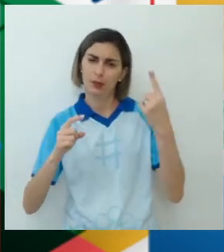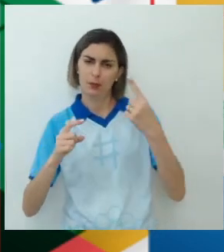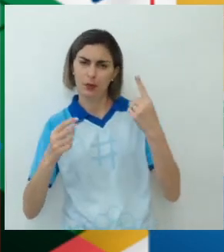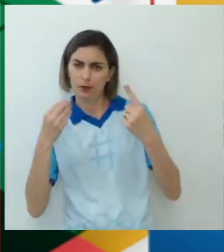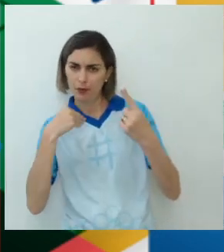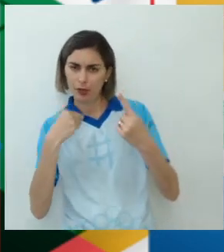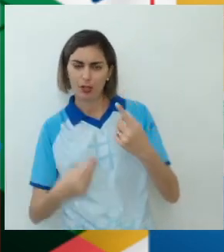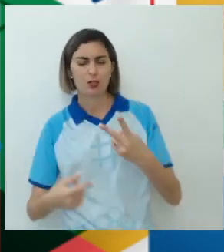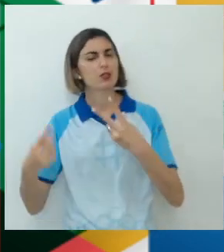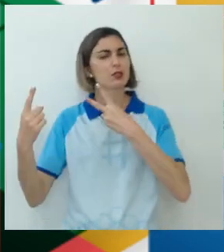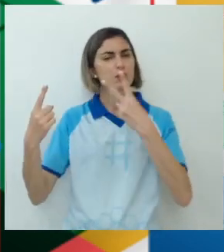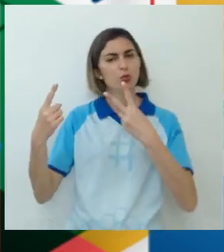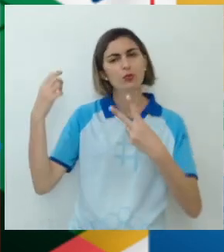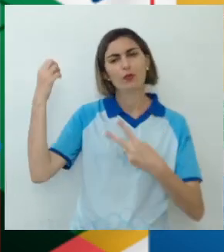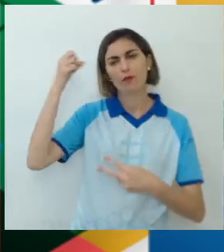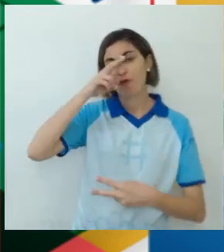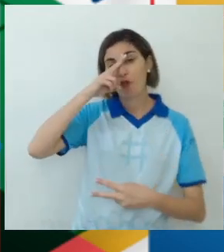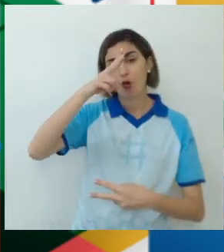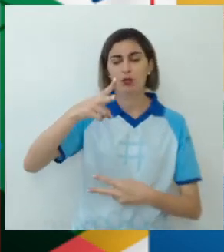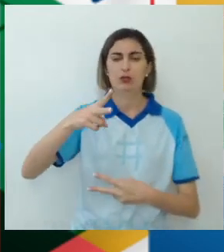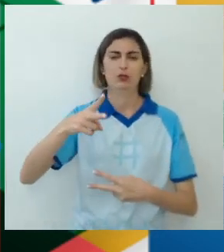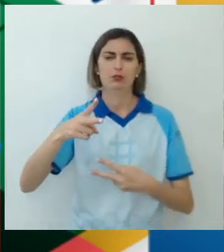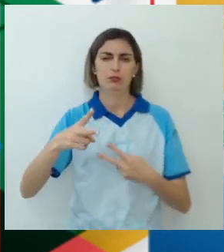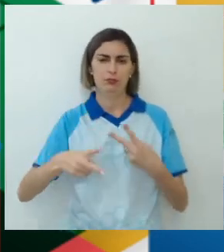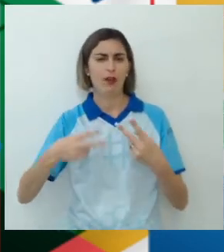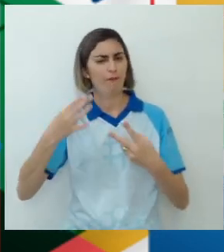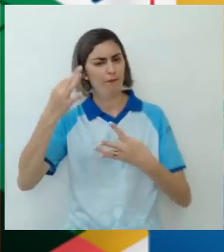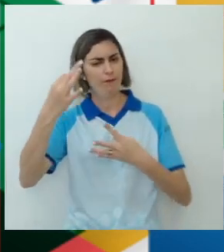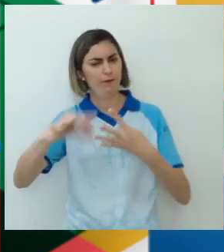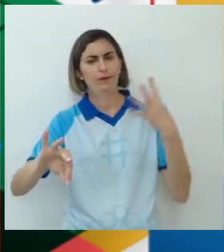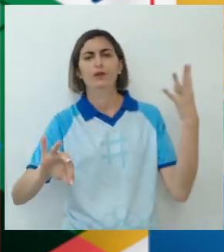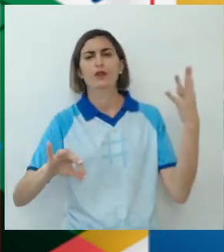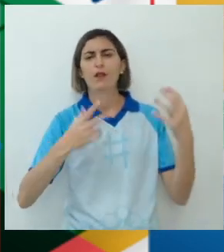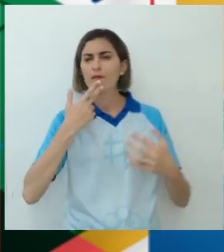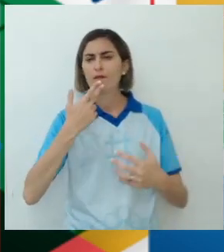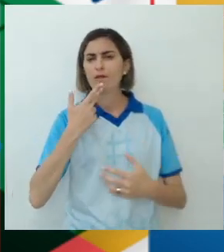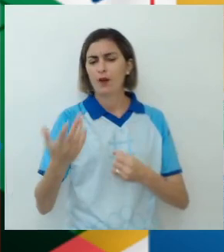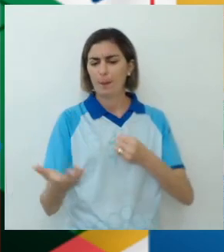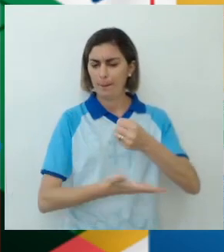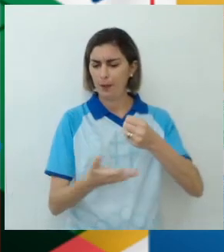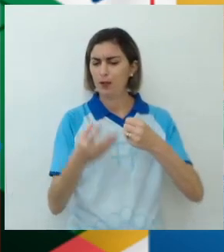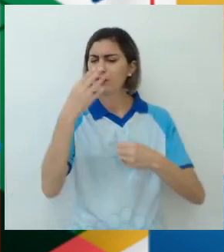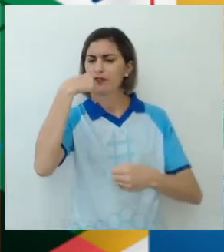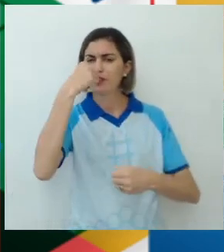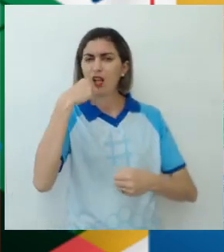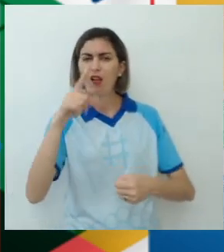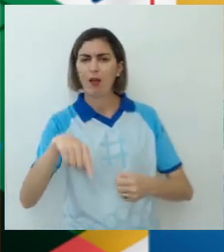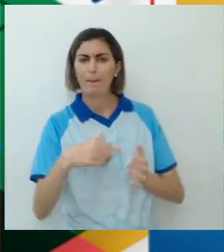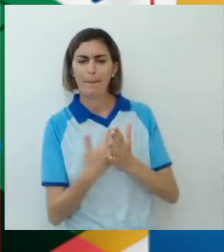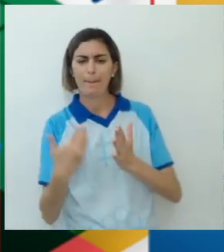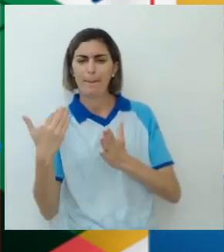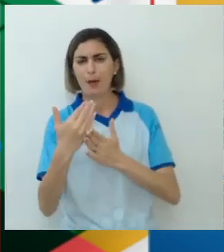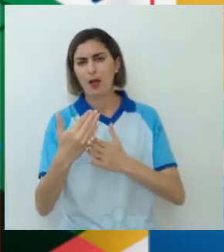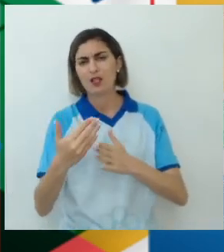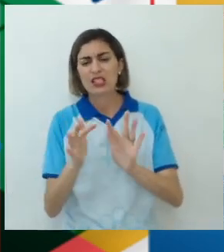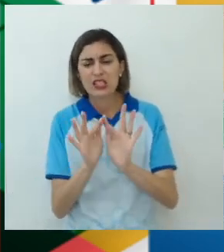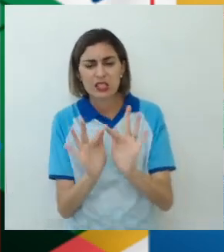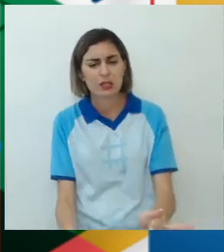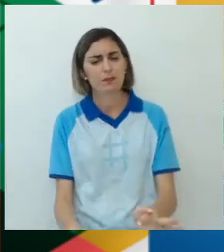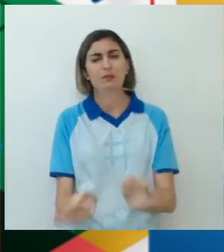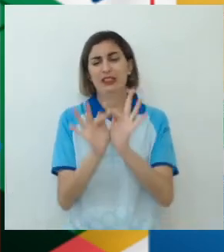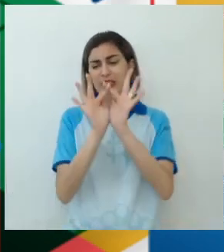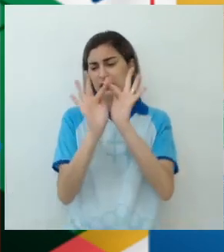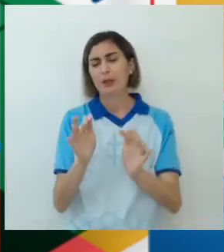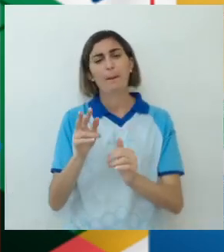é fraca, a segunda é forte. A afirmativa diz que a base fraca é mais básica, ou seja,